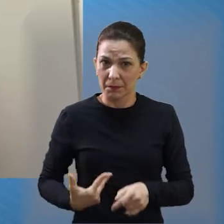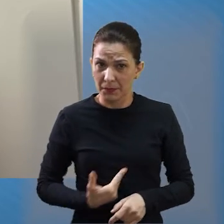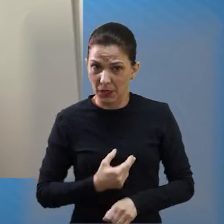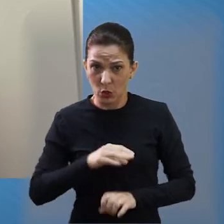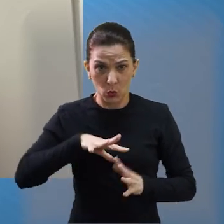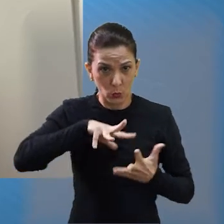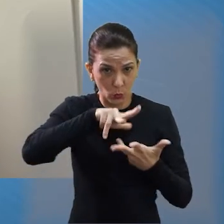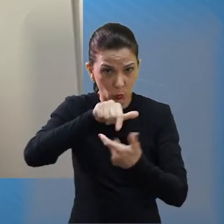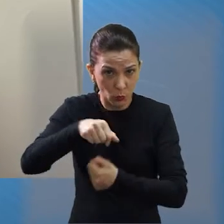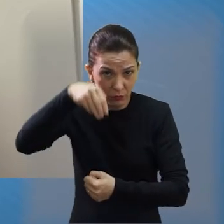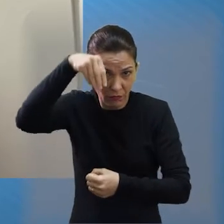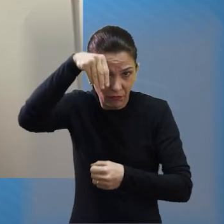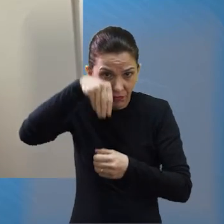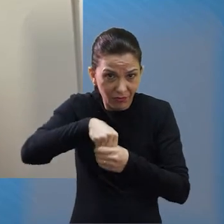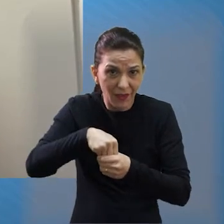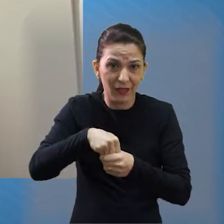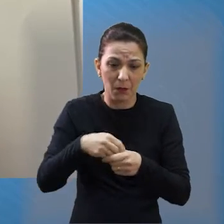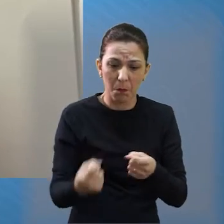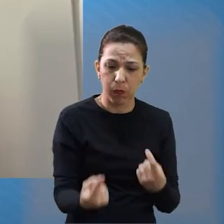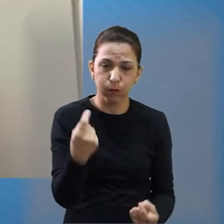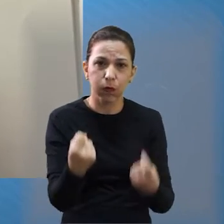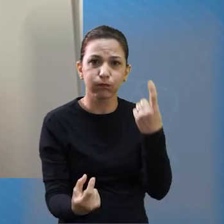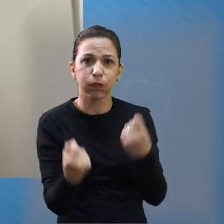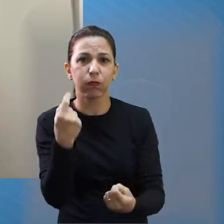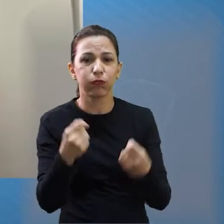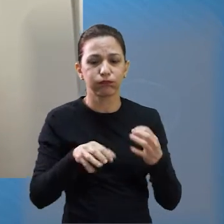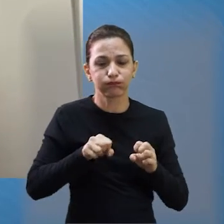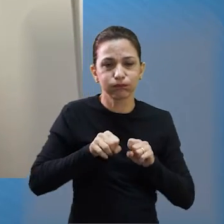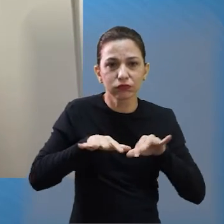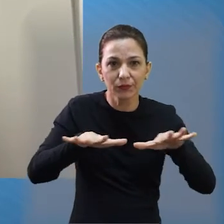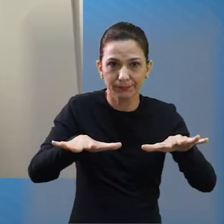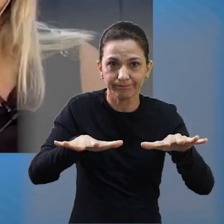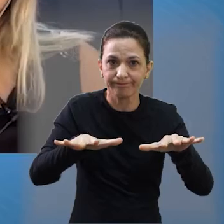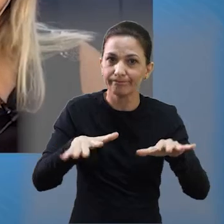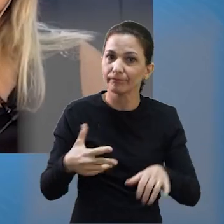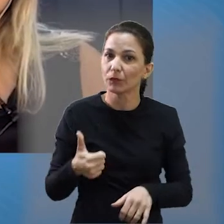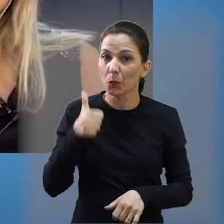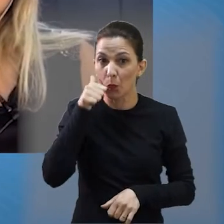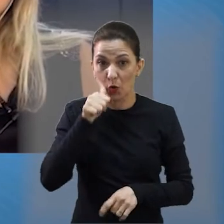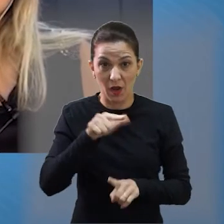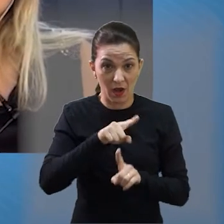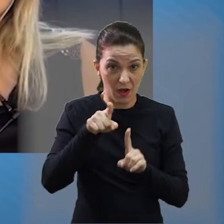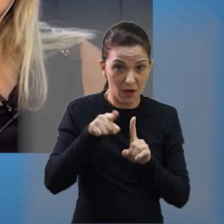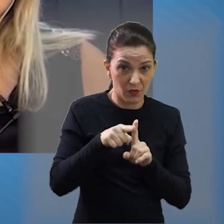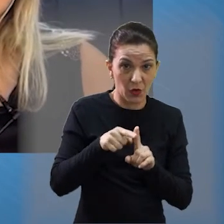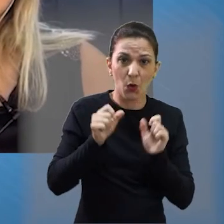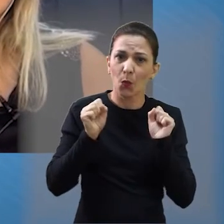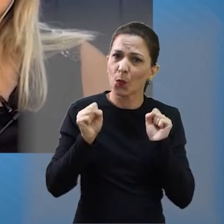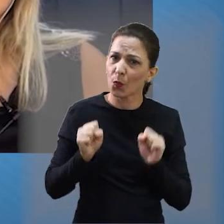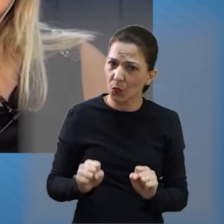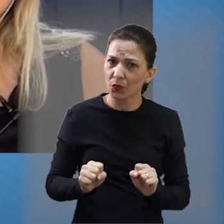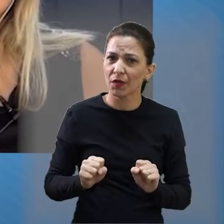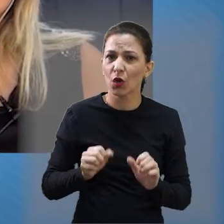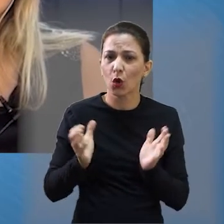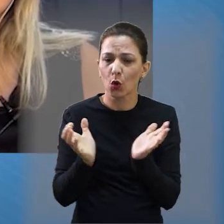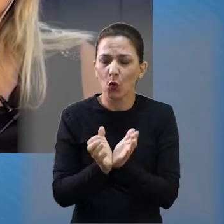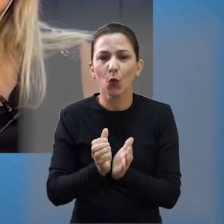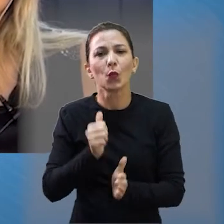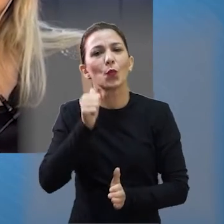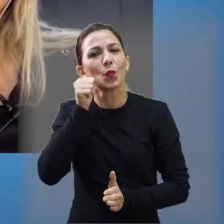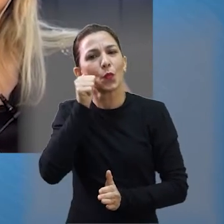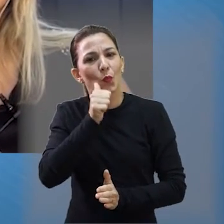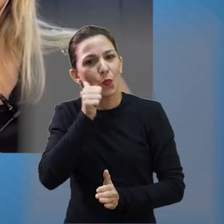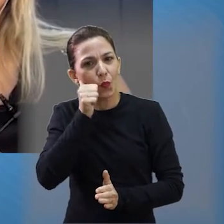porque a número de cirurgias bariátricas tem aumentado no mundo inteiro. E a população que mais aumenta